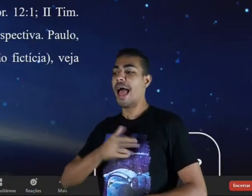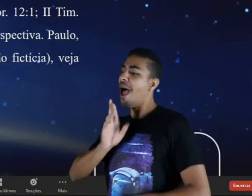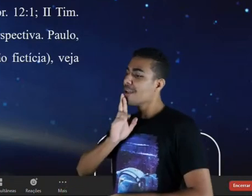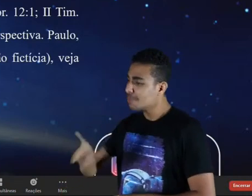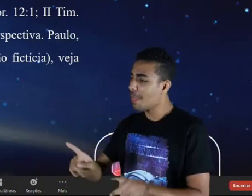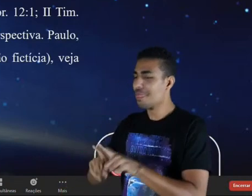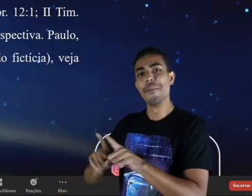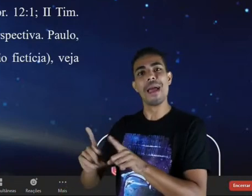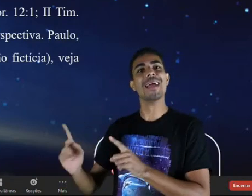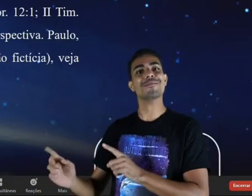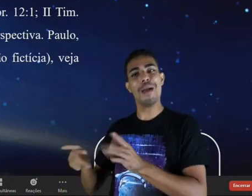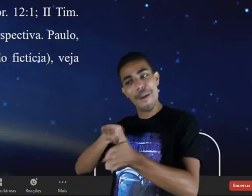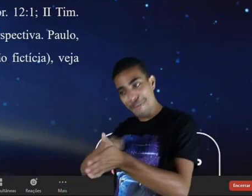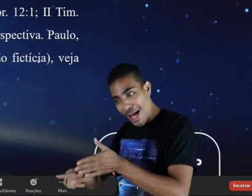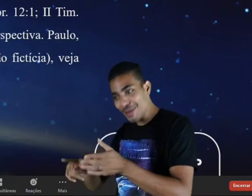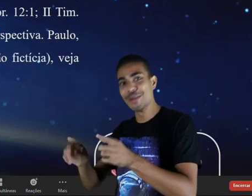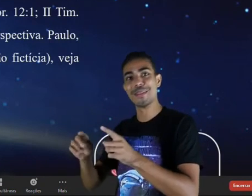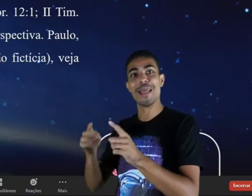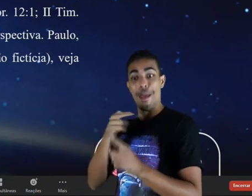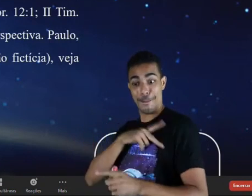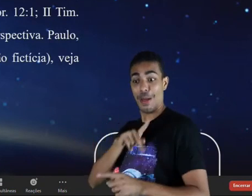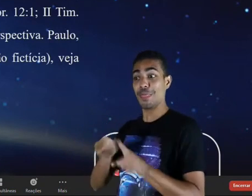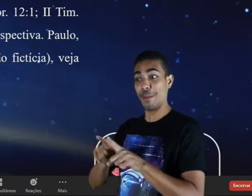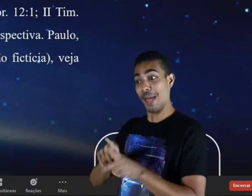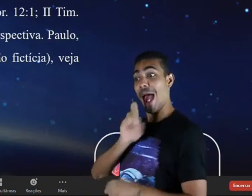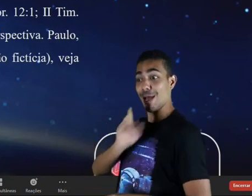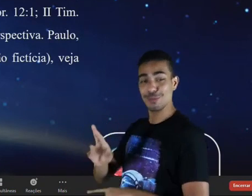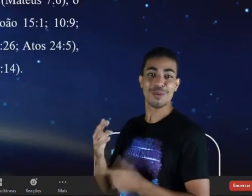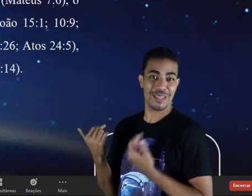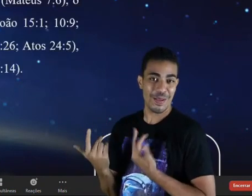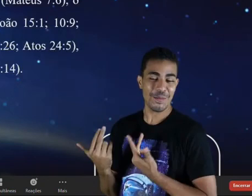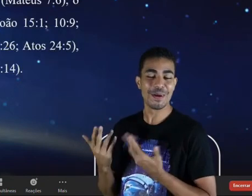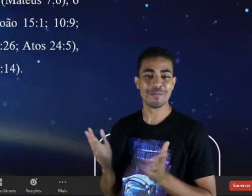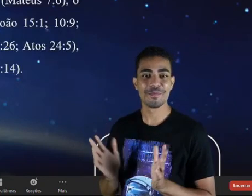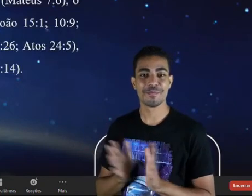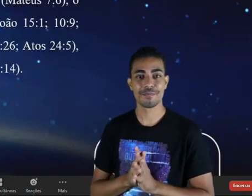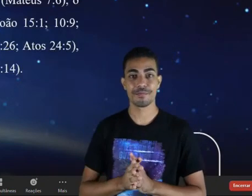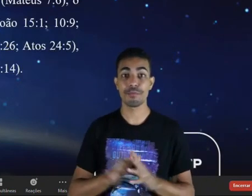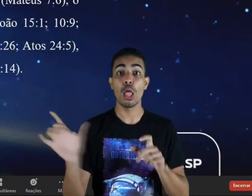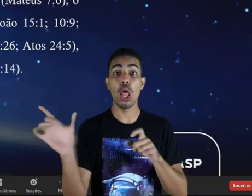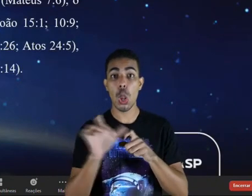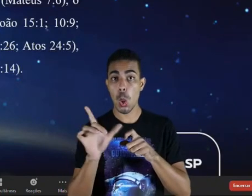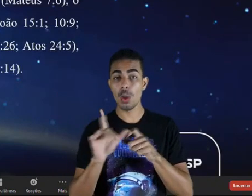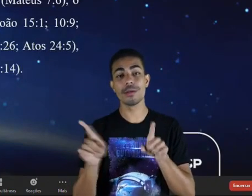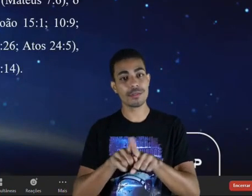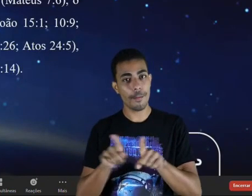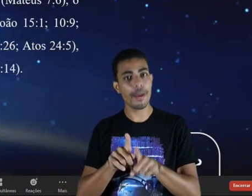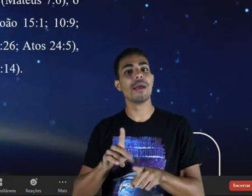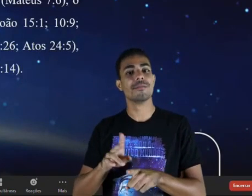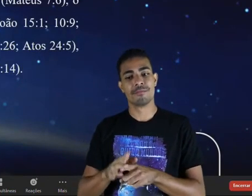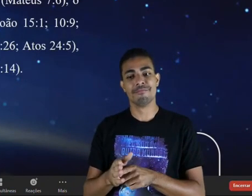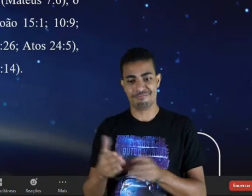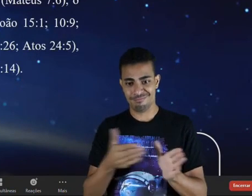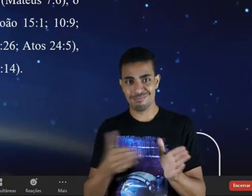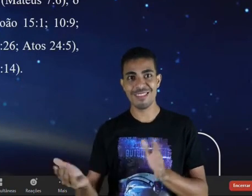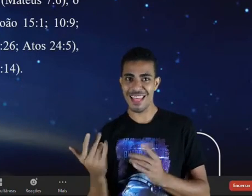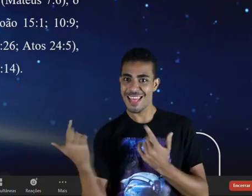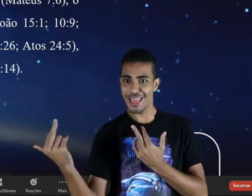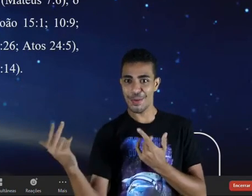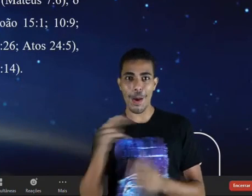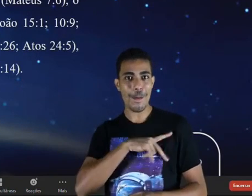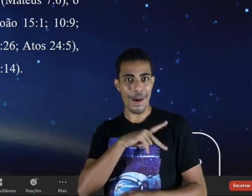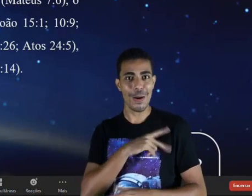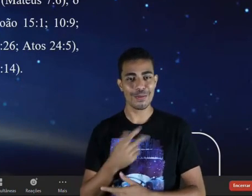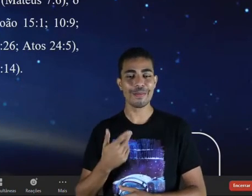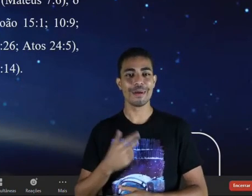Interessante você olhar isso aí, tá bom? Lucas também apresenta esse tipo de situação. Um outro exemplo também, desculpa que ficou a